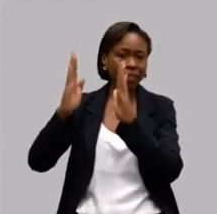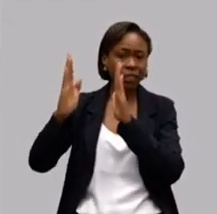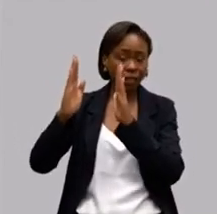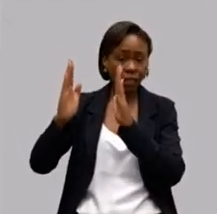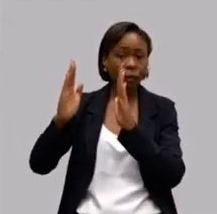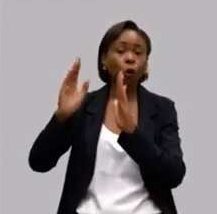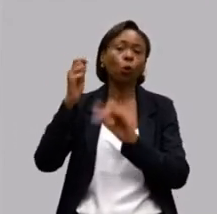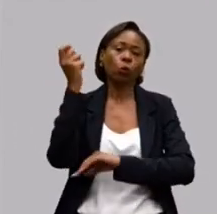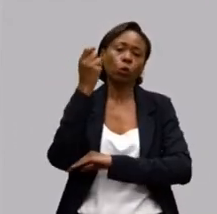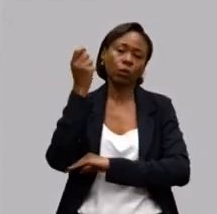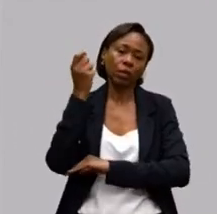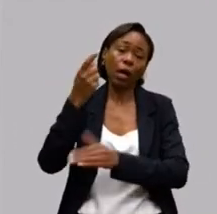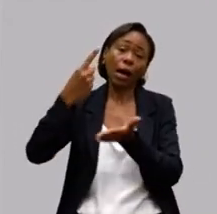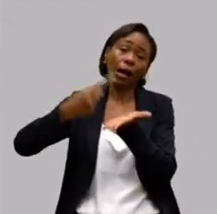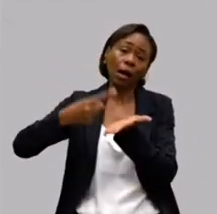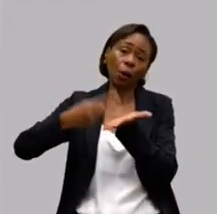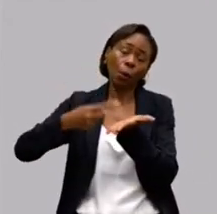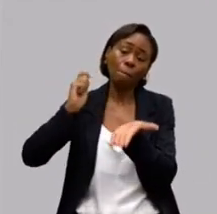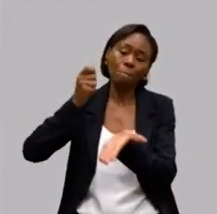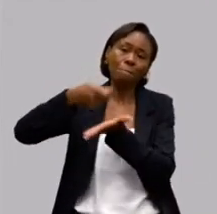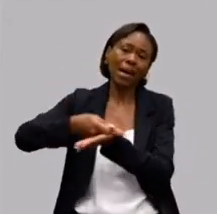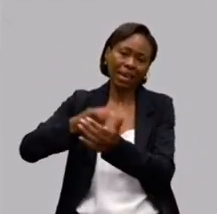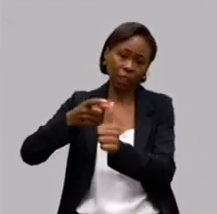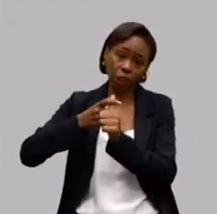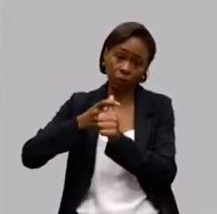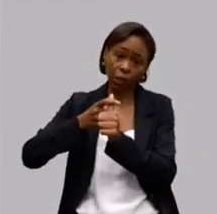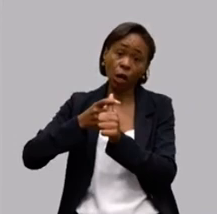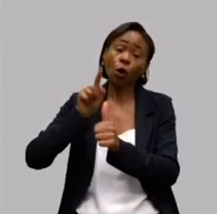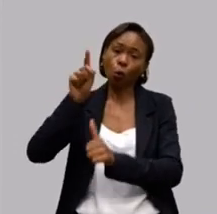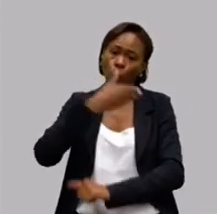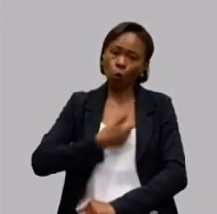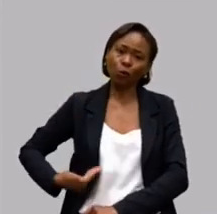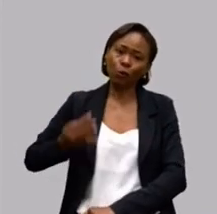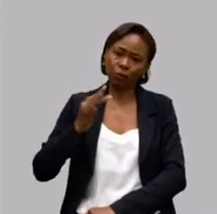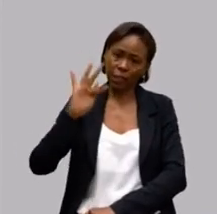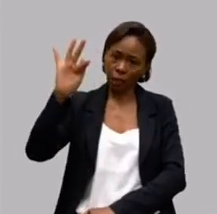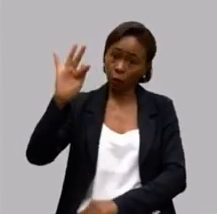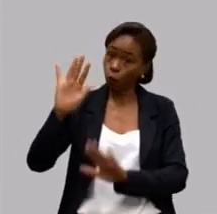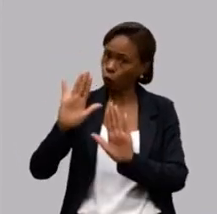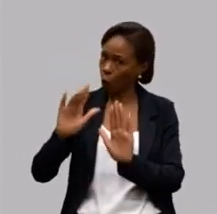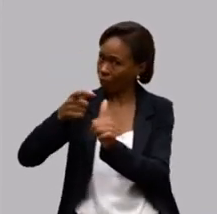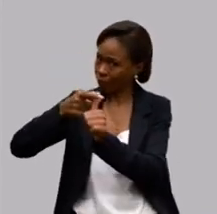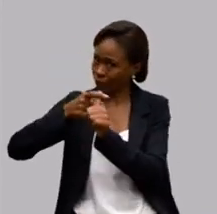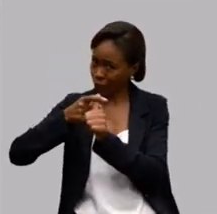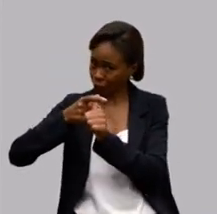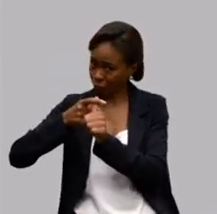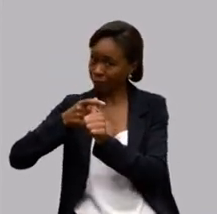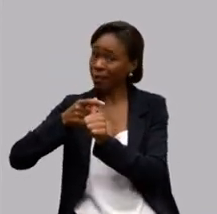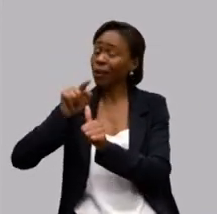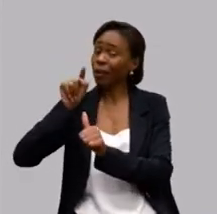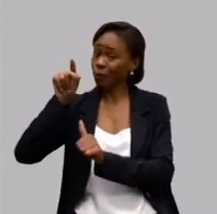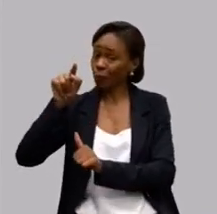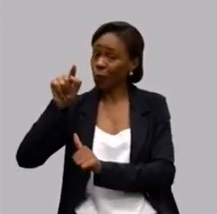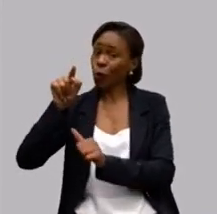dívida com a União. Isso aqui é só a dívida com a União. Né? Depois tem um conjunto de outras dívidas que